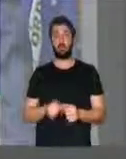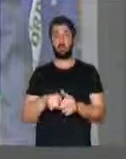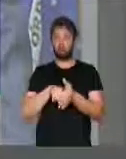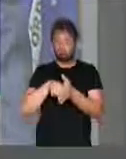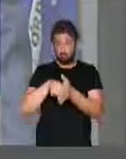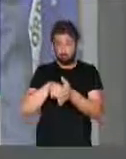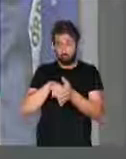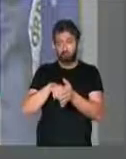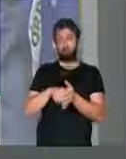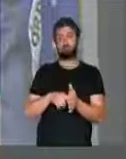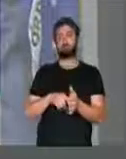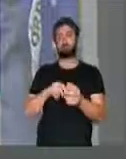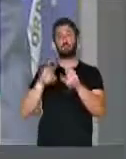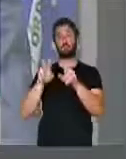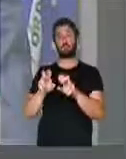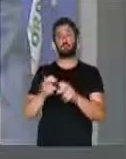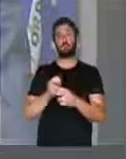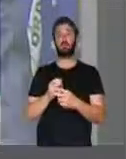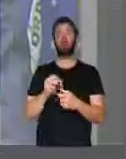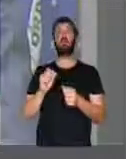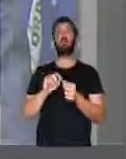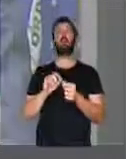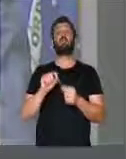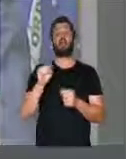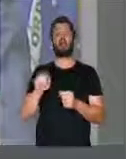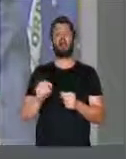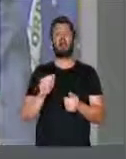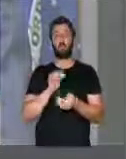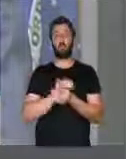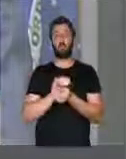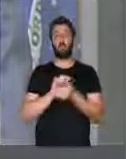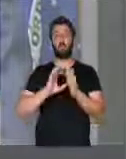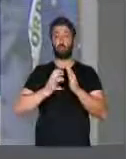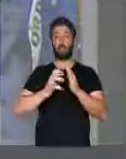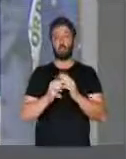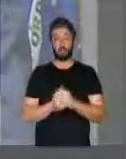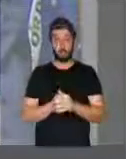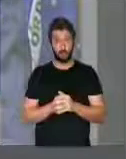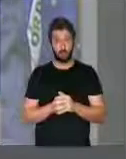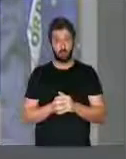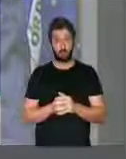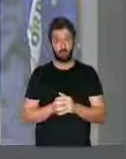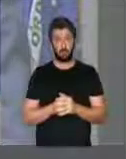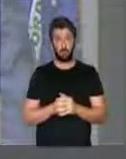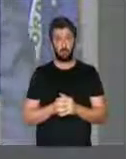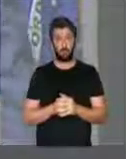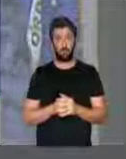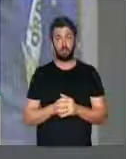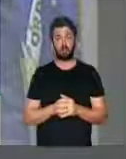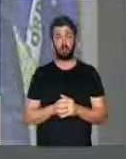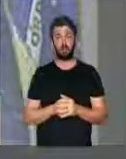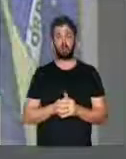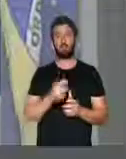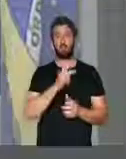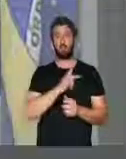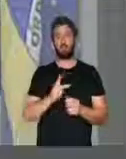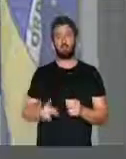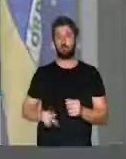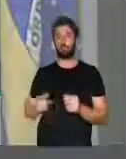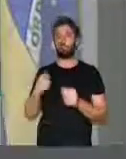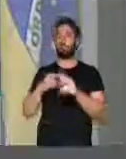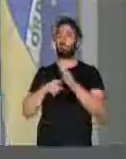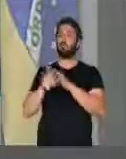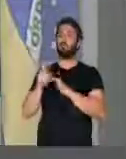uma apuração sobre o que se faz com o fundo partidário. Senhor presidente, eu queria